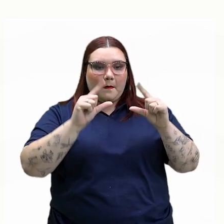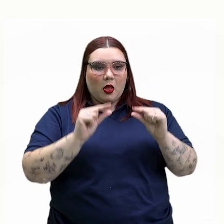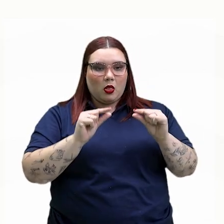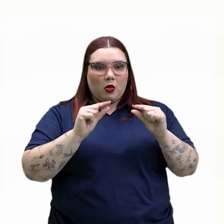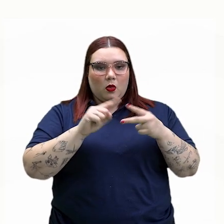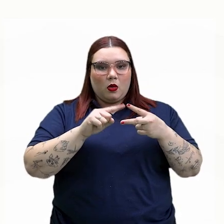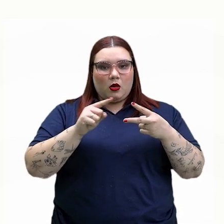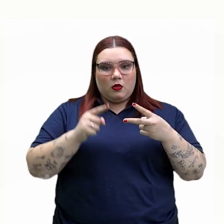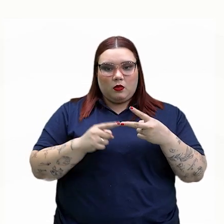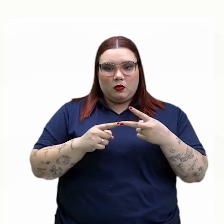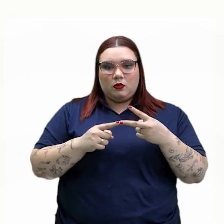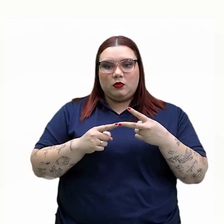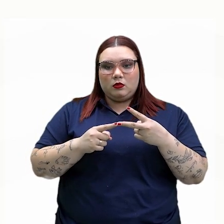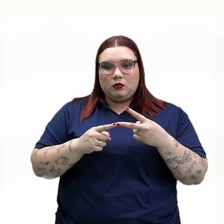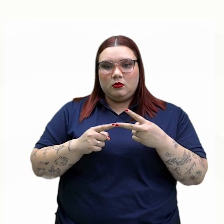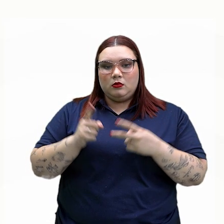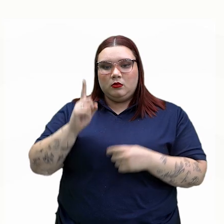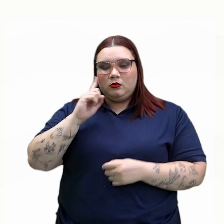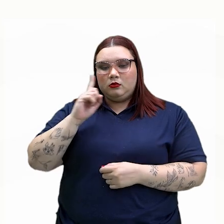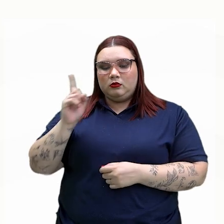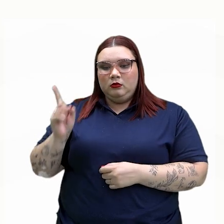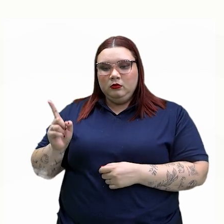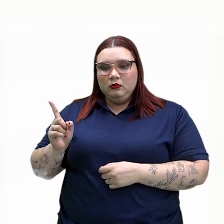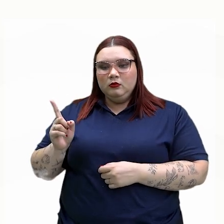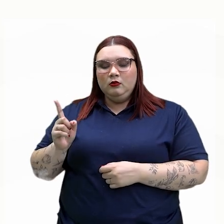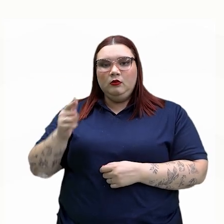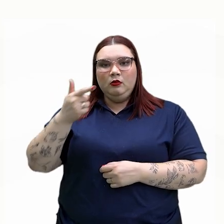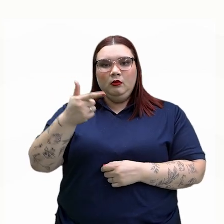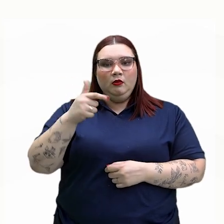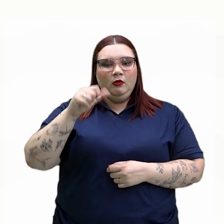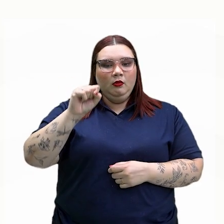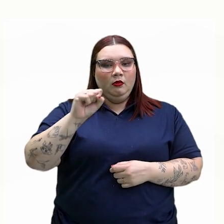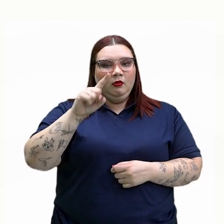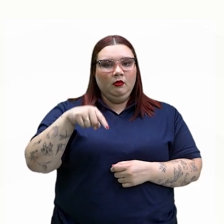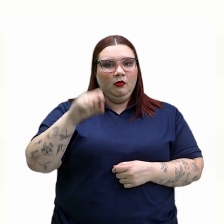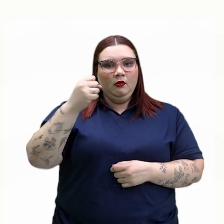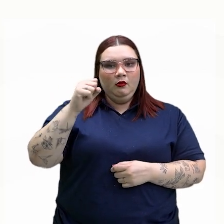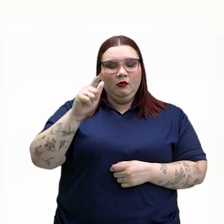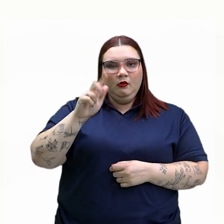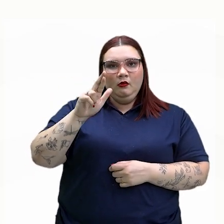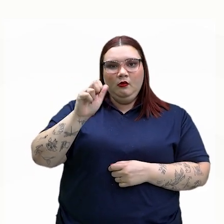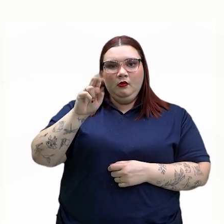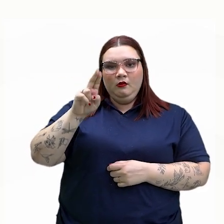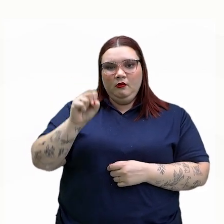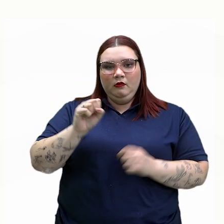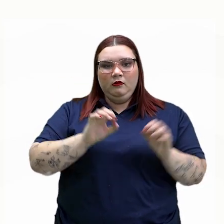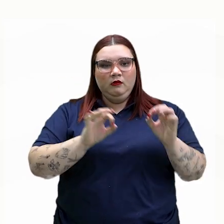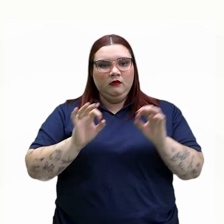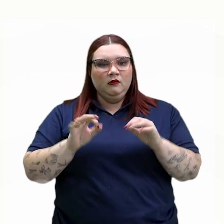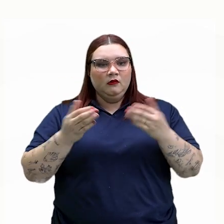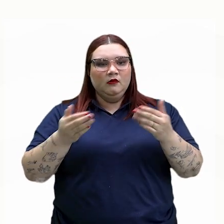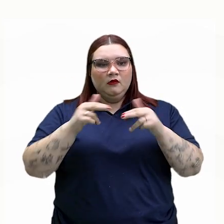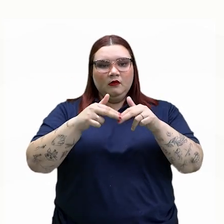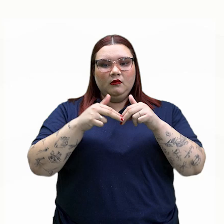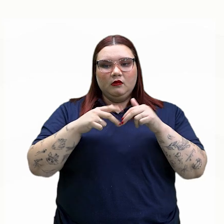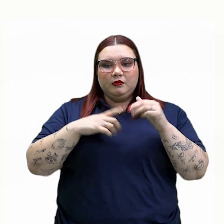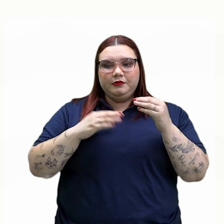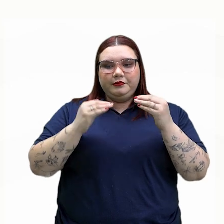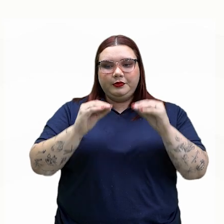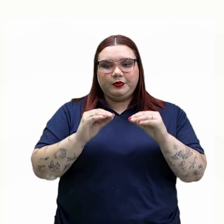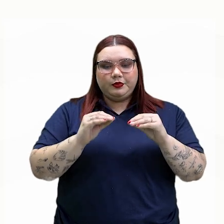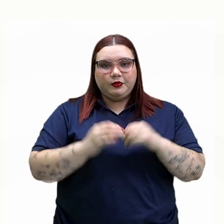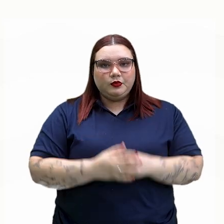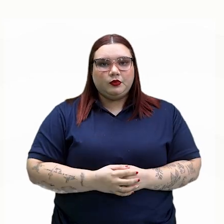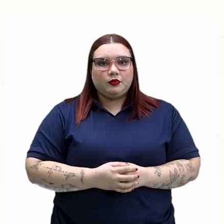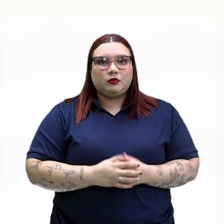ângulo, o resultado 1. Ele vai ter um ângulo de 28,8 graus. Então, por isso que ele está aqui, ó.